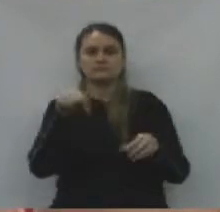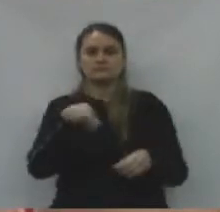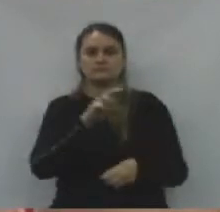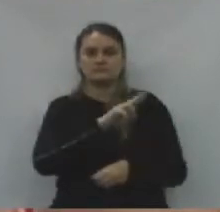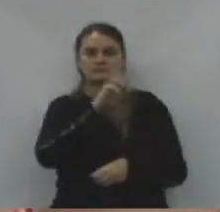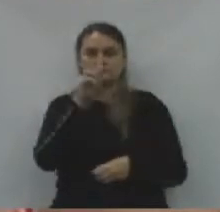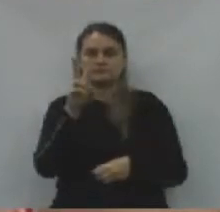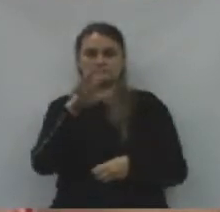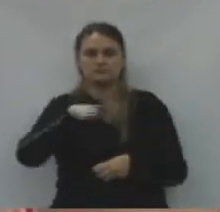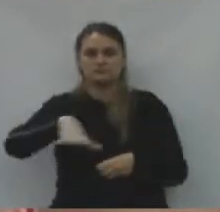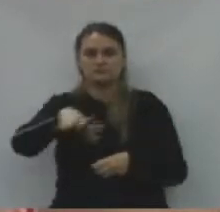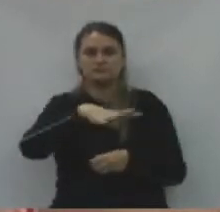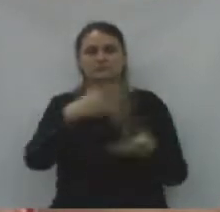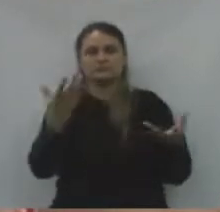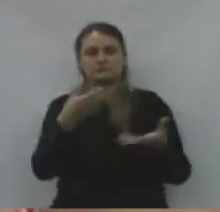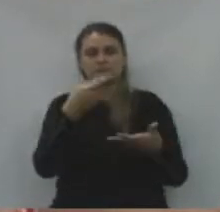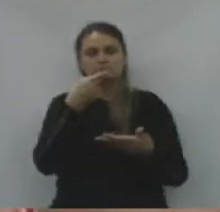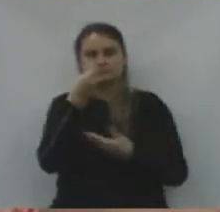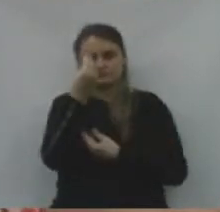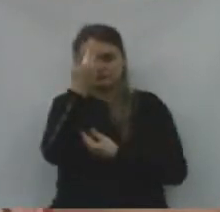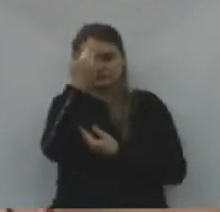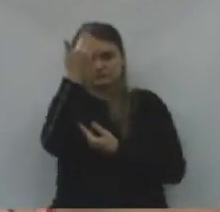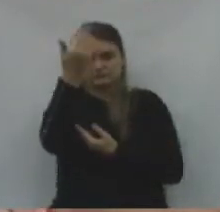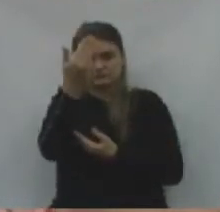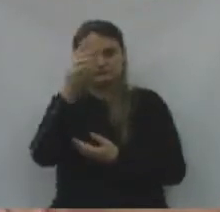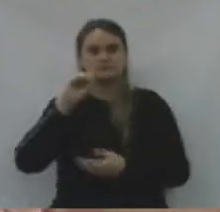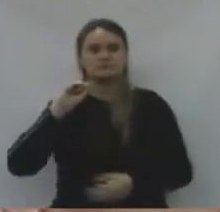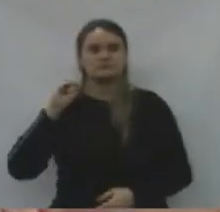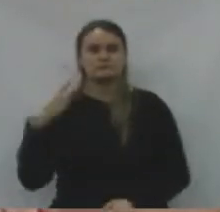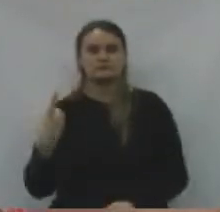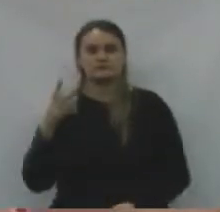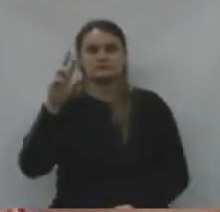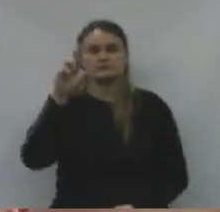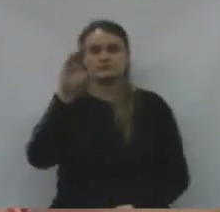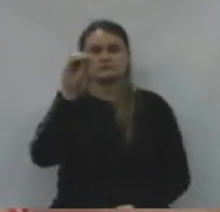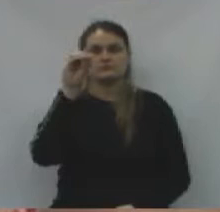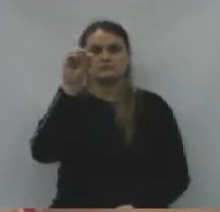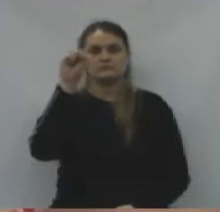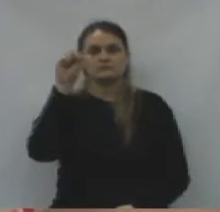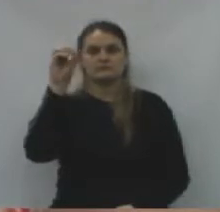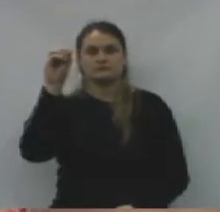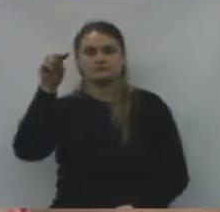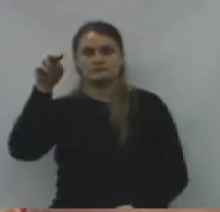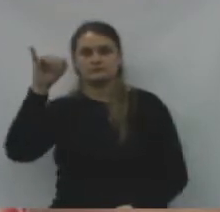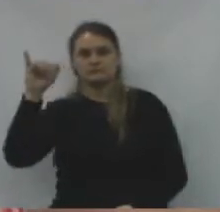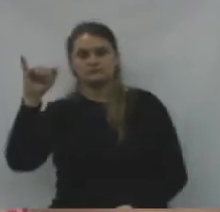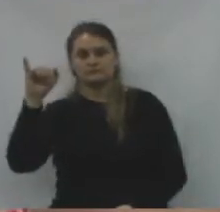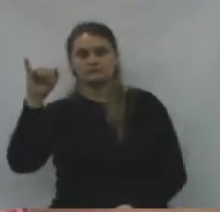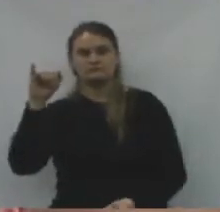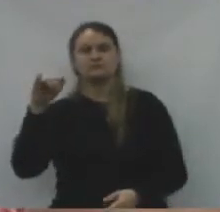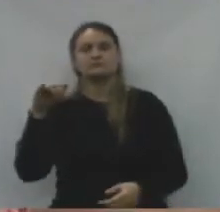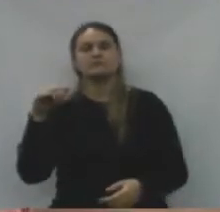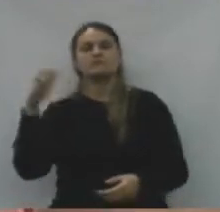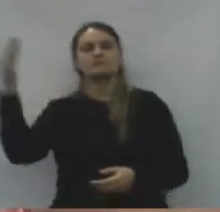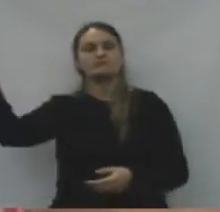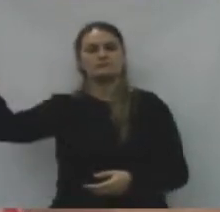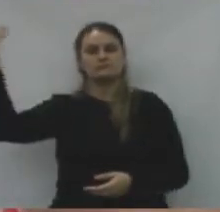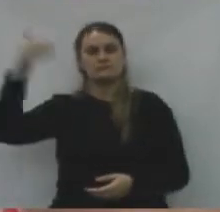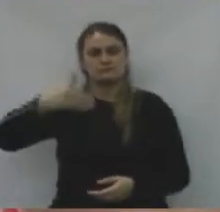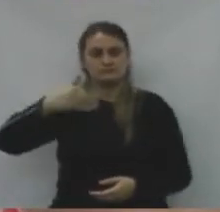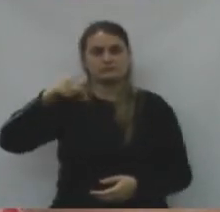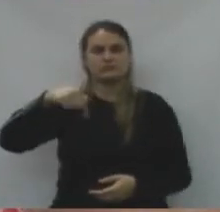região queremos aqui agradecer ao deputado rossoni por chefe da casa civil por vir de curitiba aqui